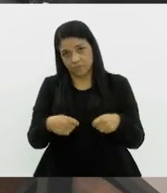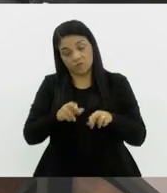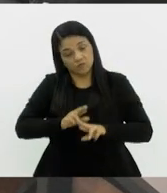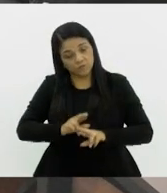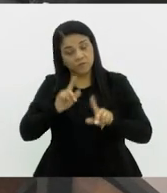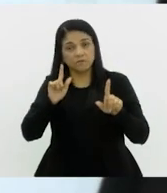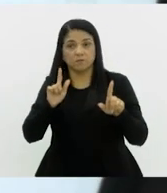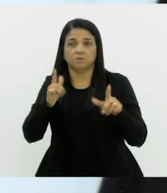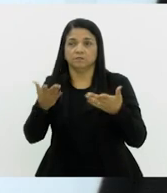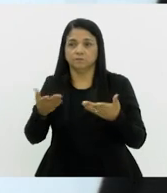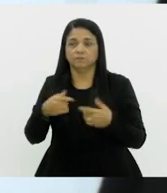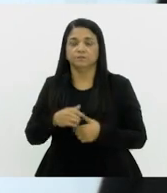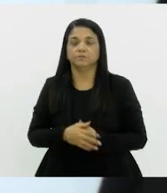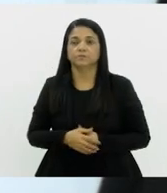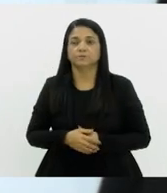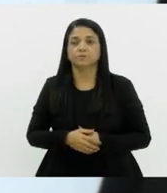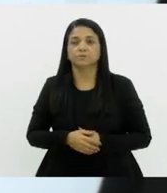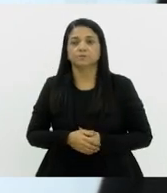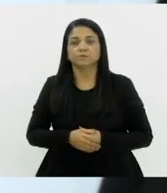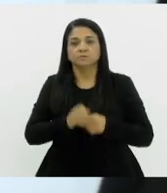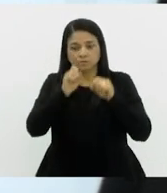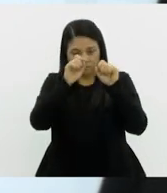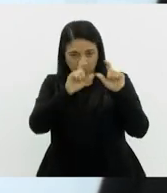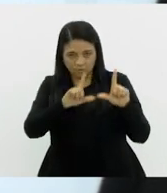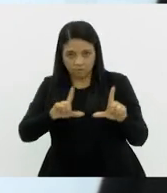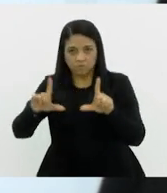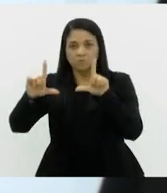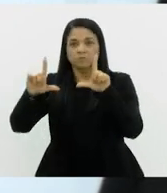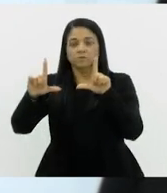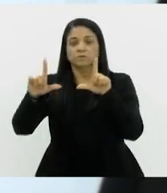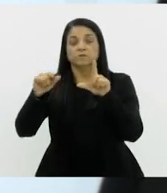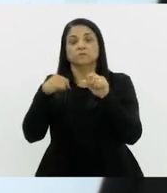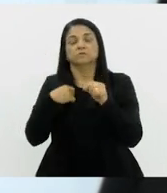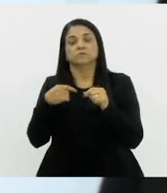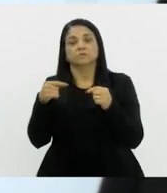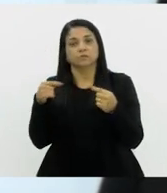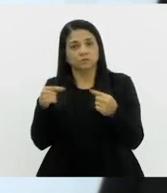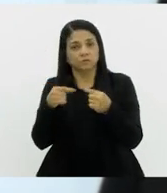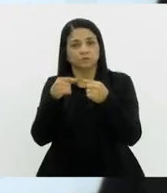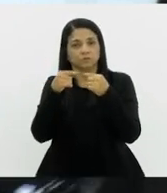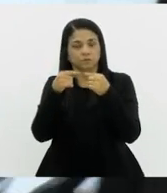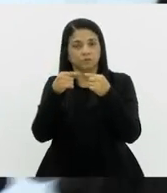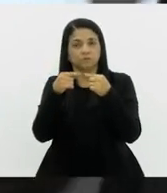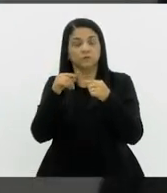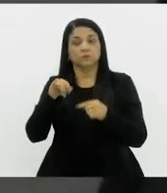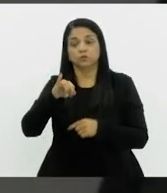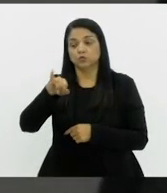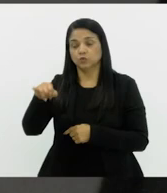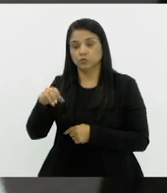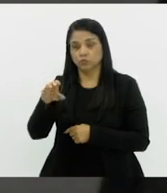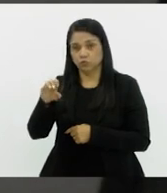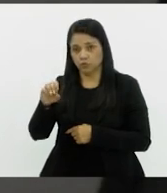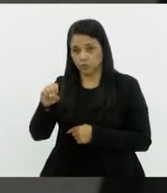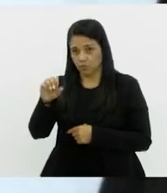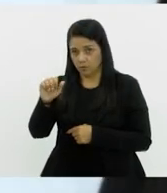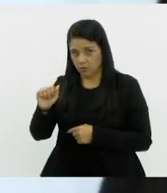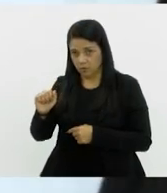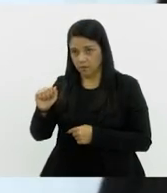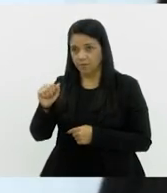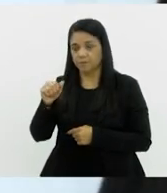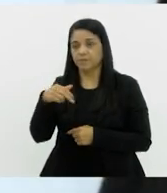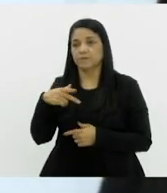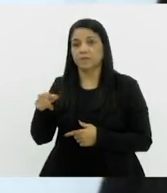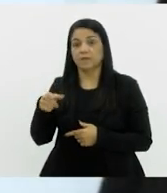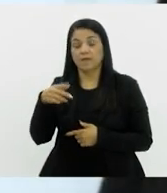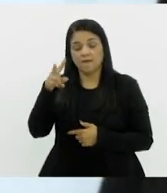à frente, por gentileza. Então, uma das outras coisas que tem muito a ver com a questão do Joá é que a carta de